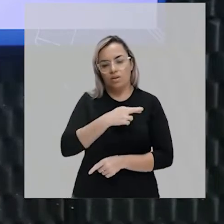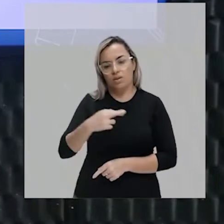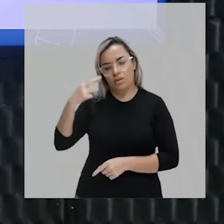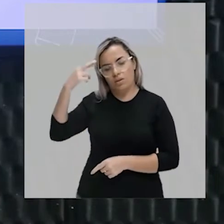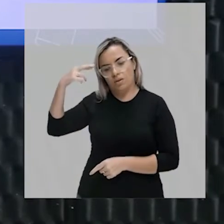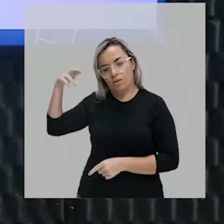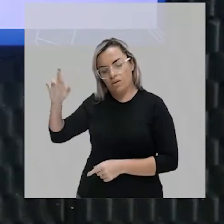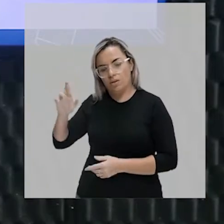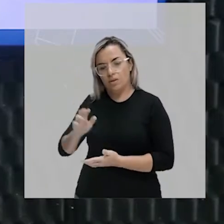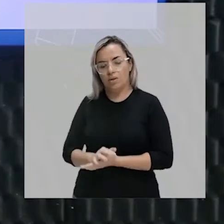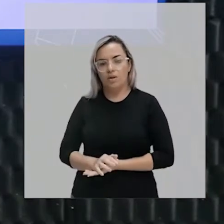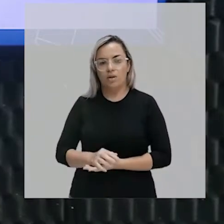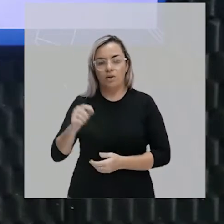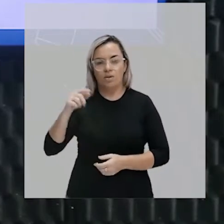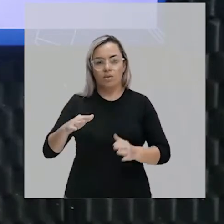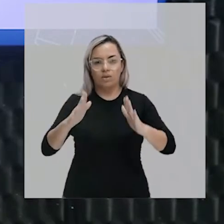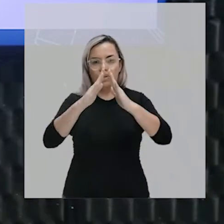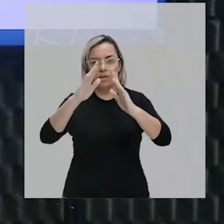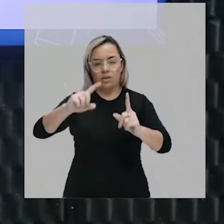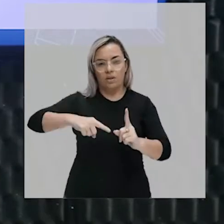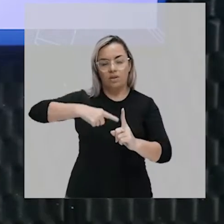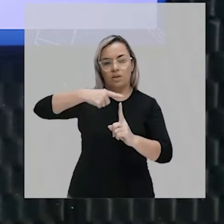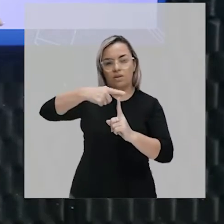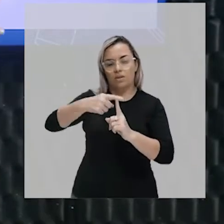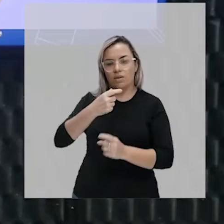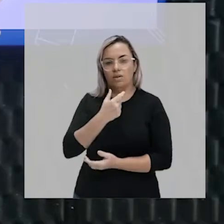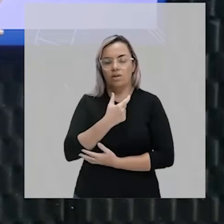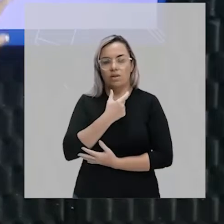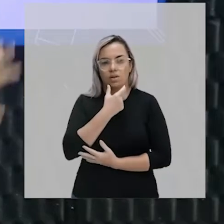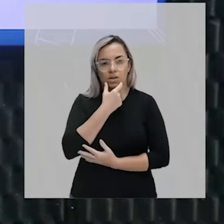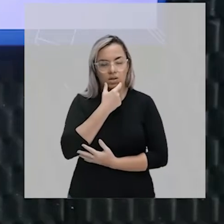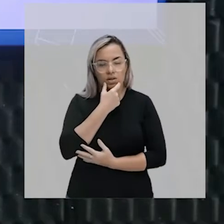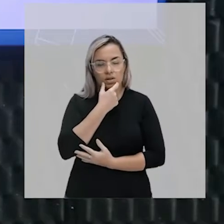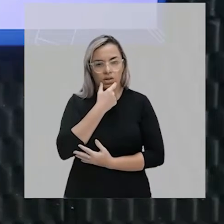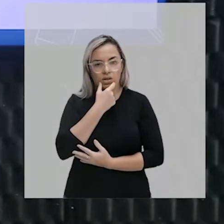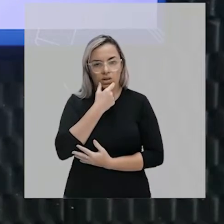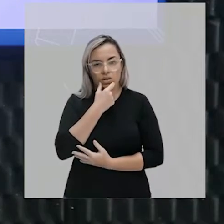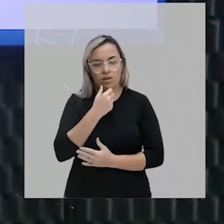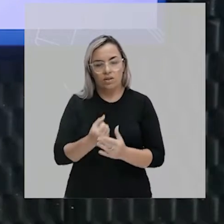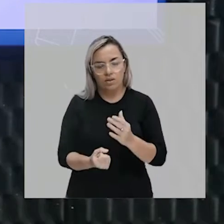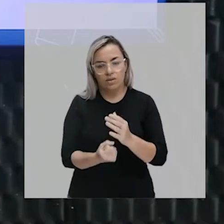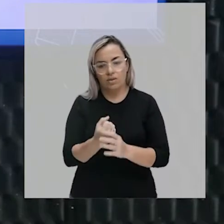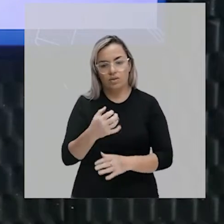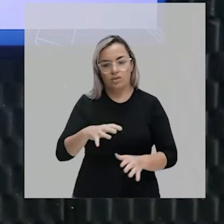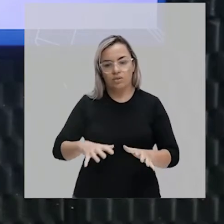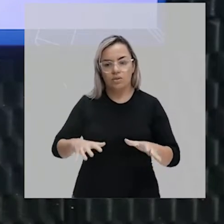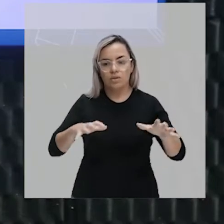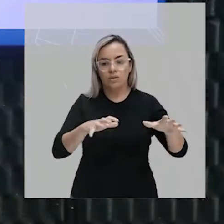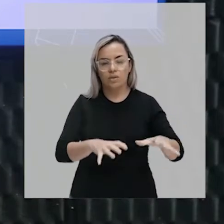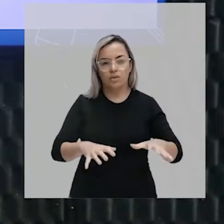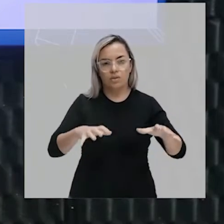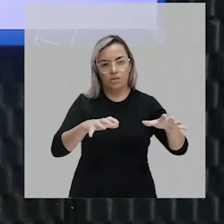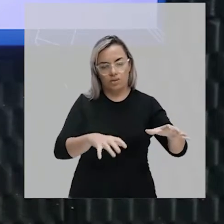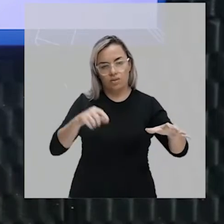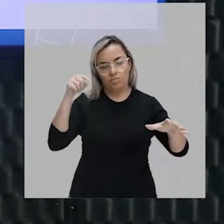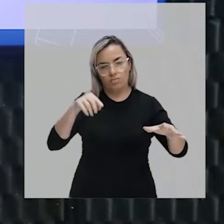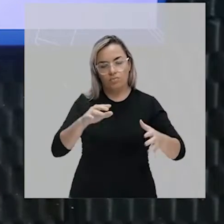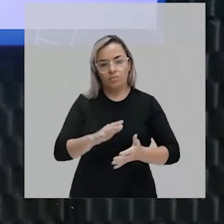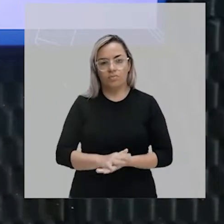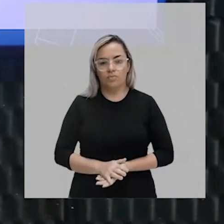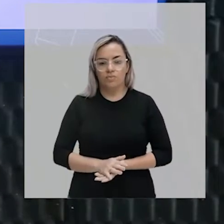ou a igreja protestante ela nasce no Reino Unido a questão da educação algumas das Universidades mais antigas